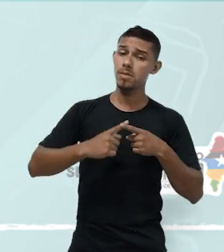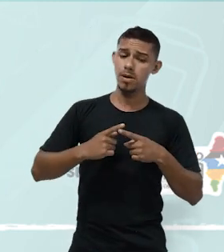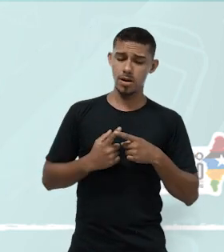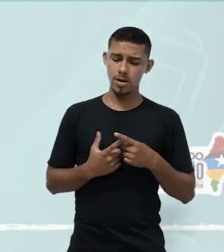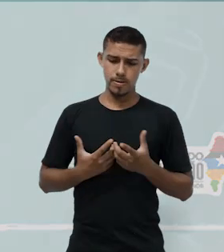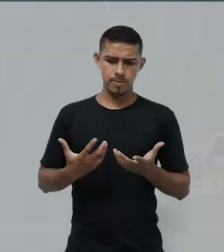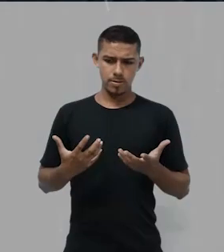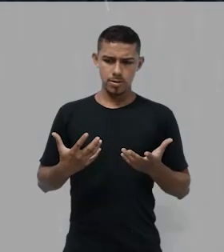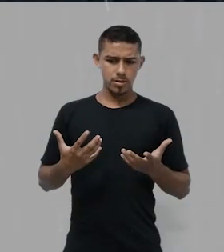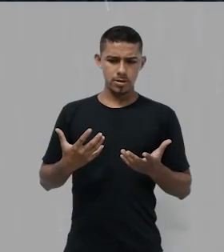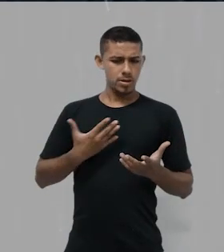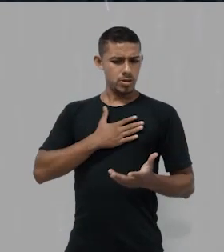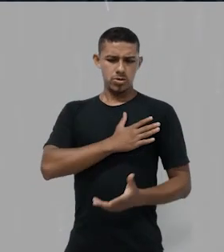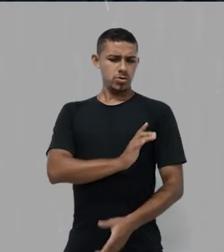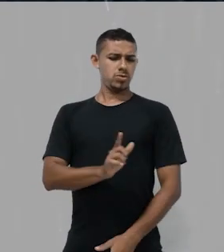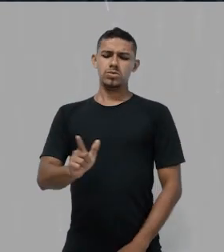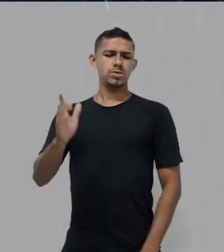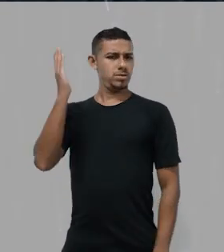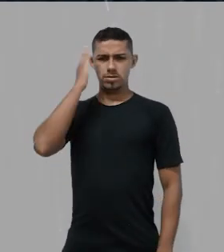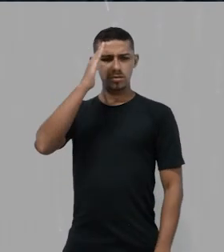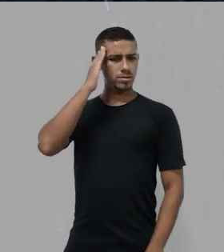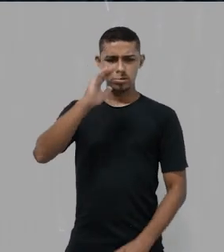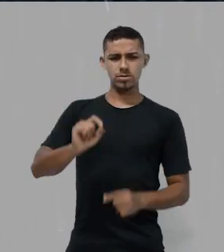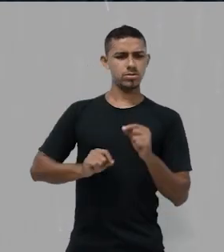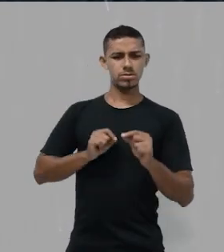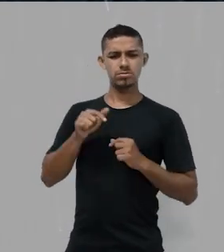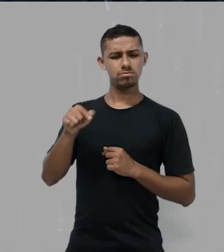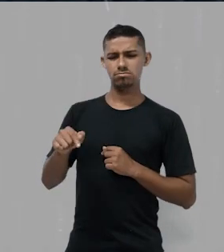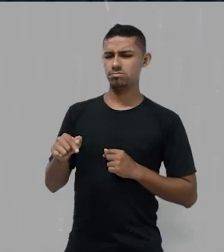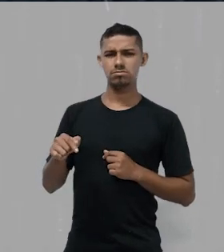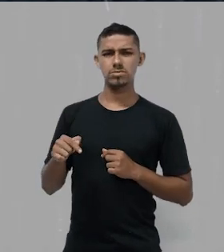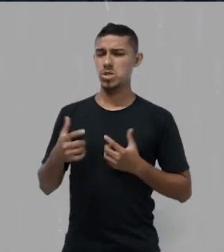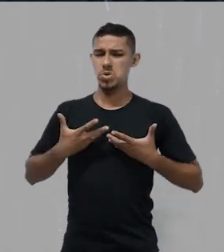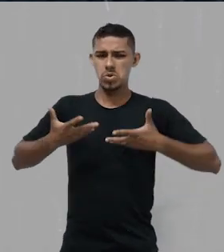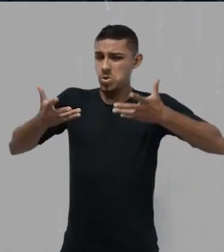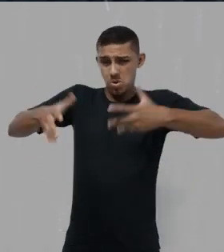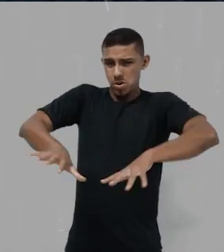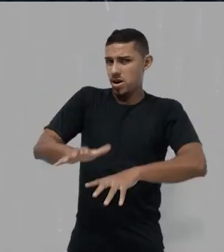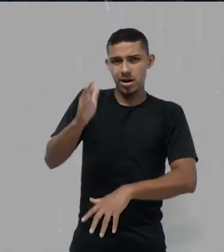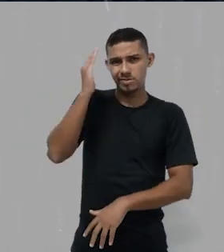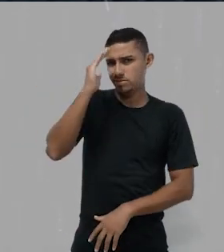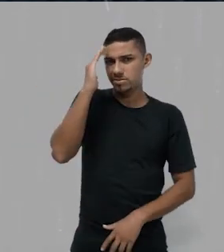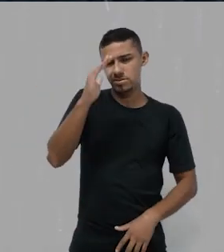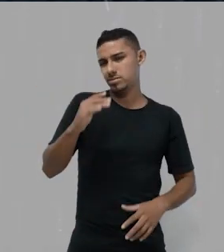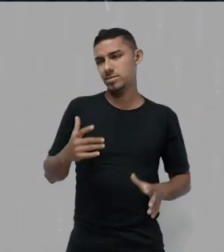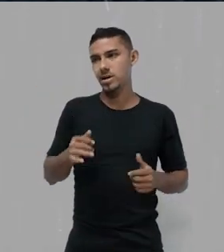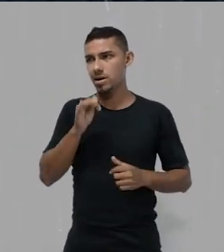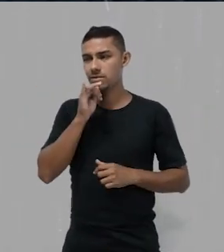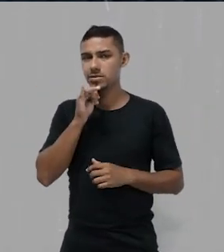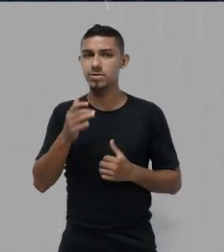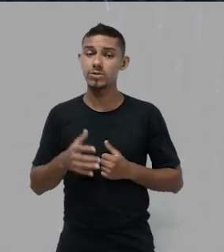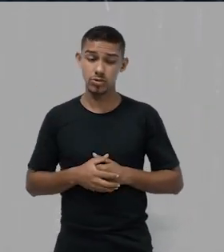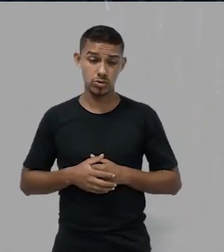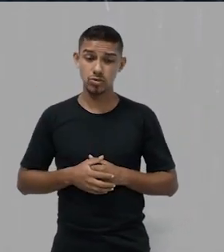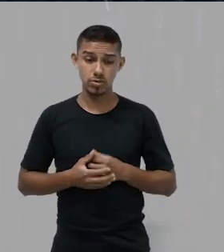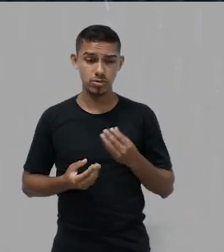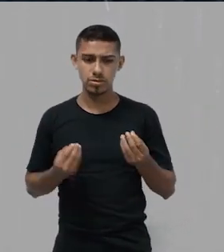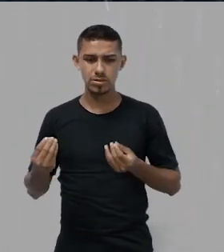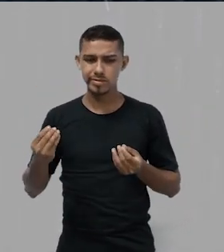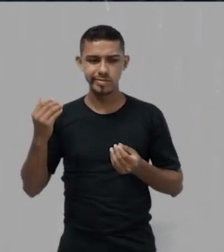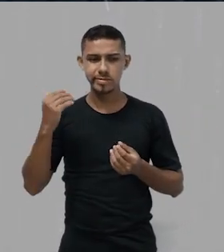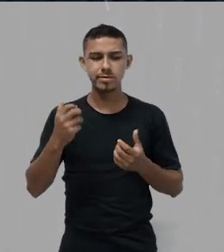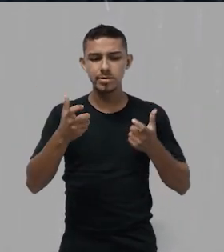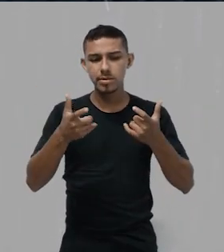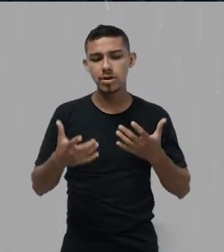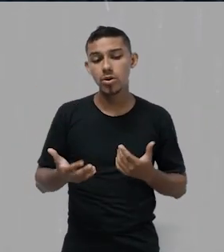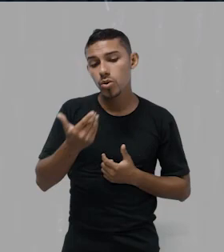rejeição natural ao não entender aquilo que você não quer entender. Professor, estou perdido. Vamos lá.